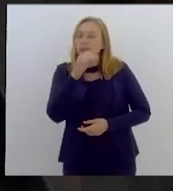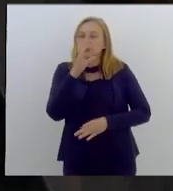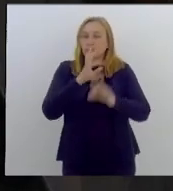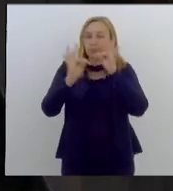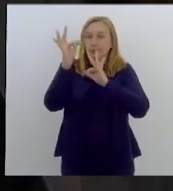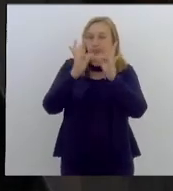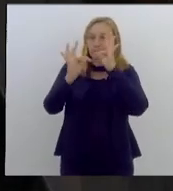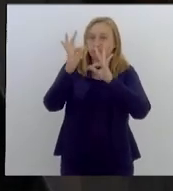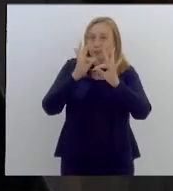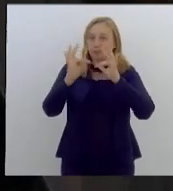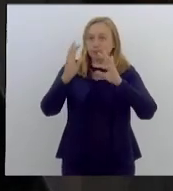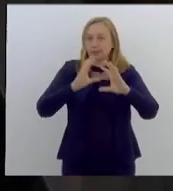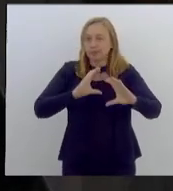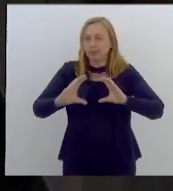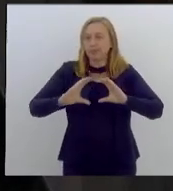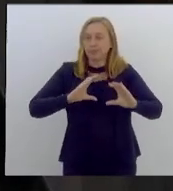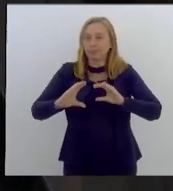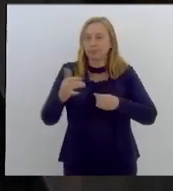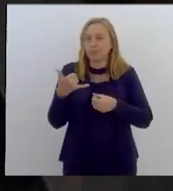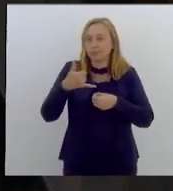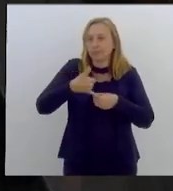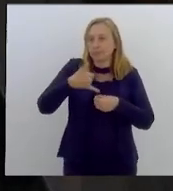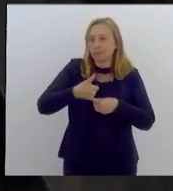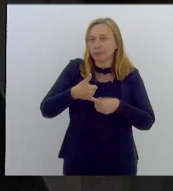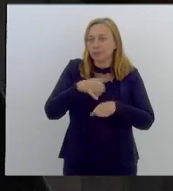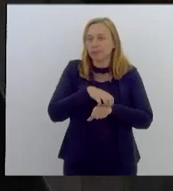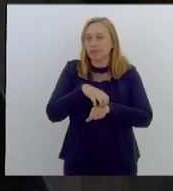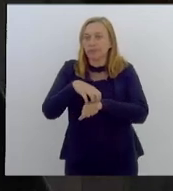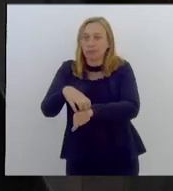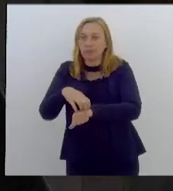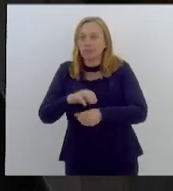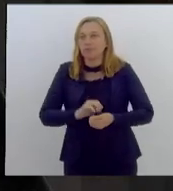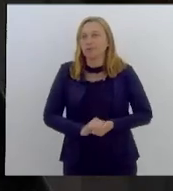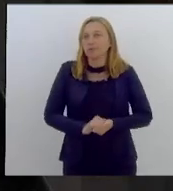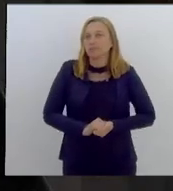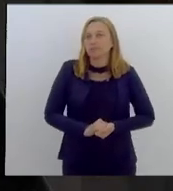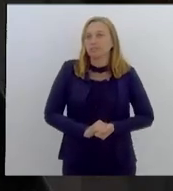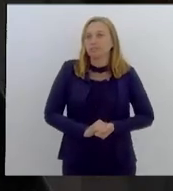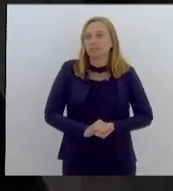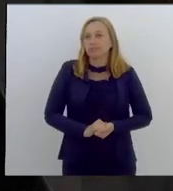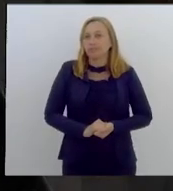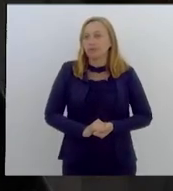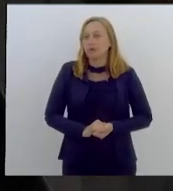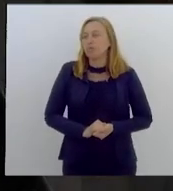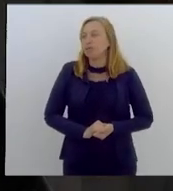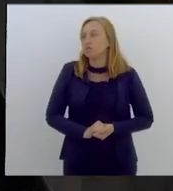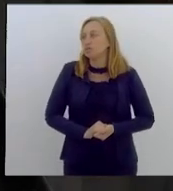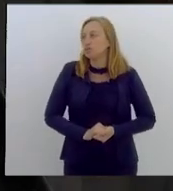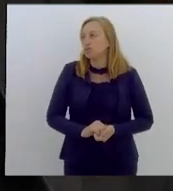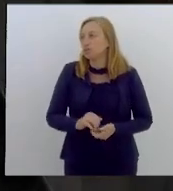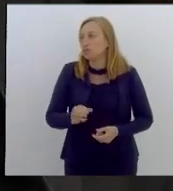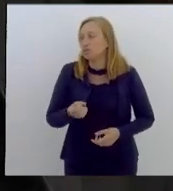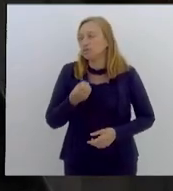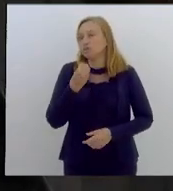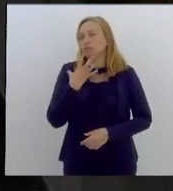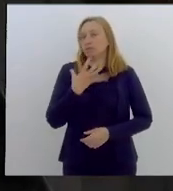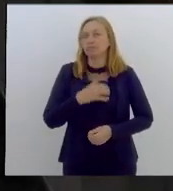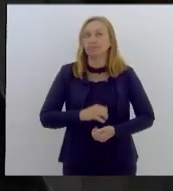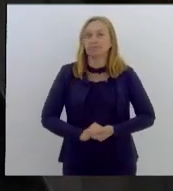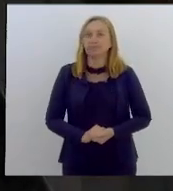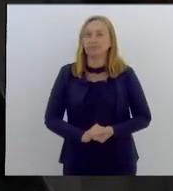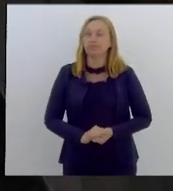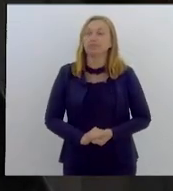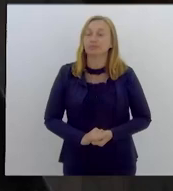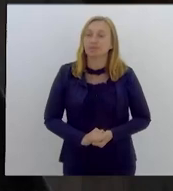telecomunicações, combustíveis e transportes seriam bens essenciais. E,